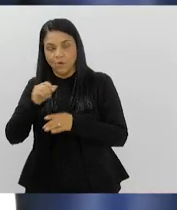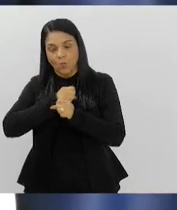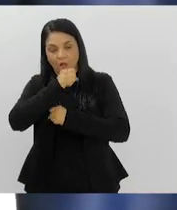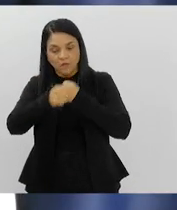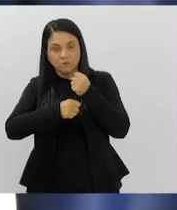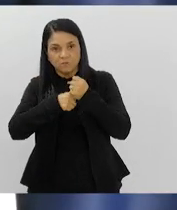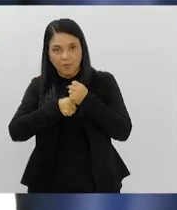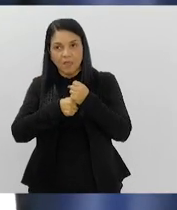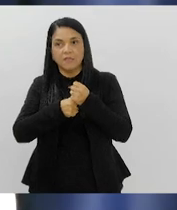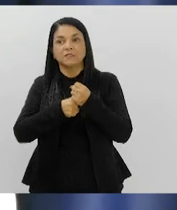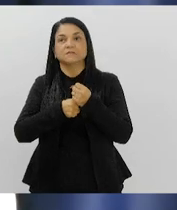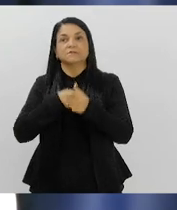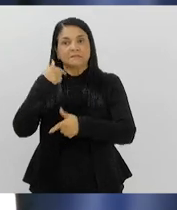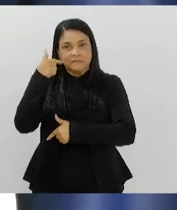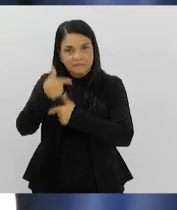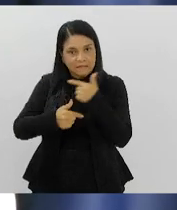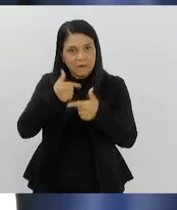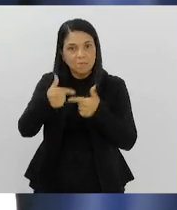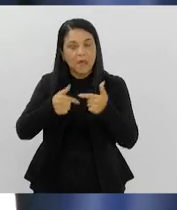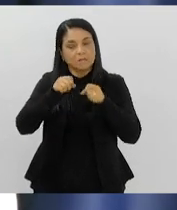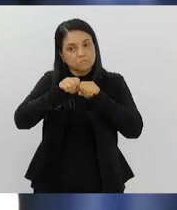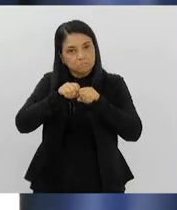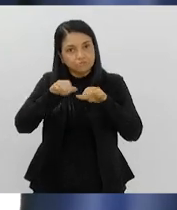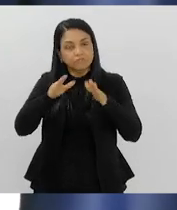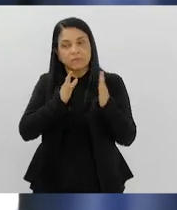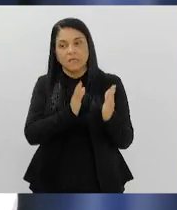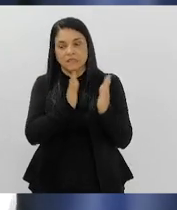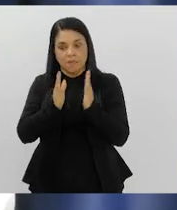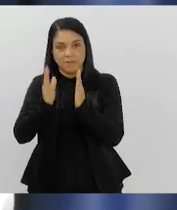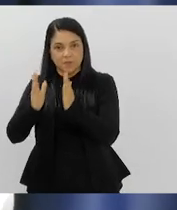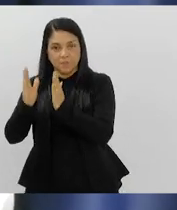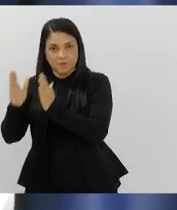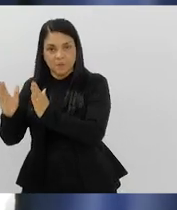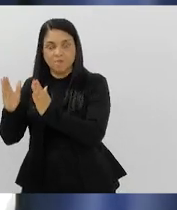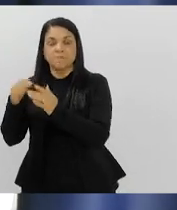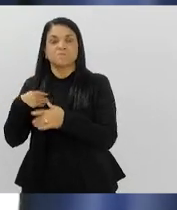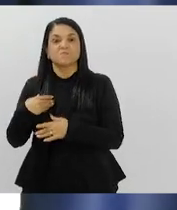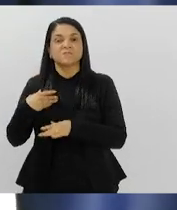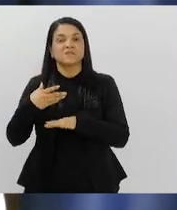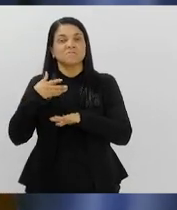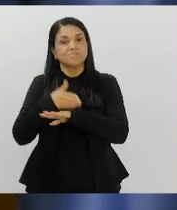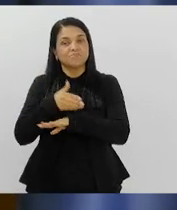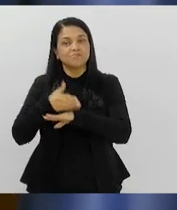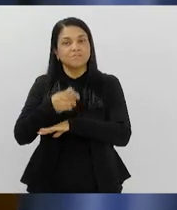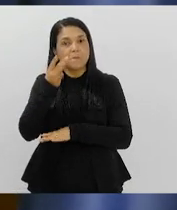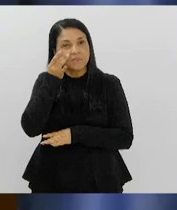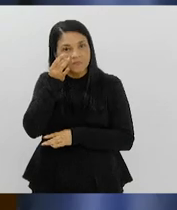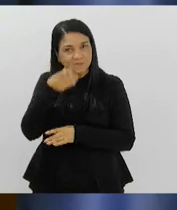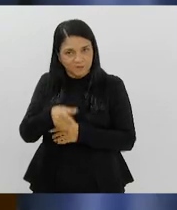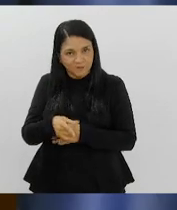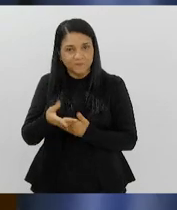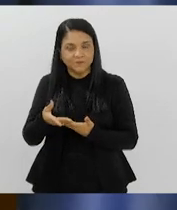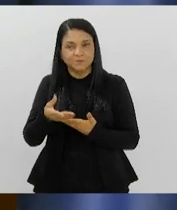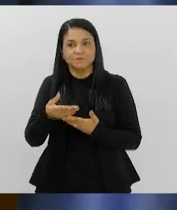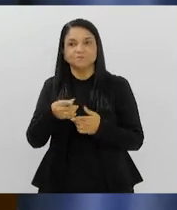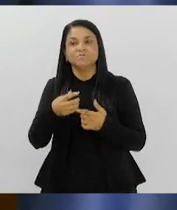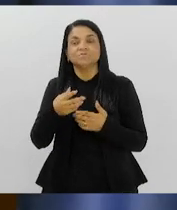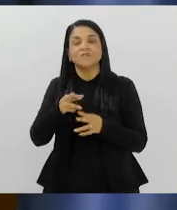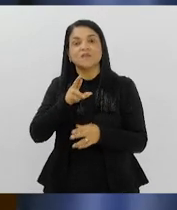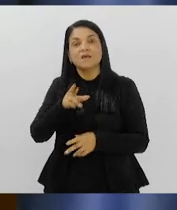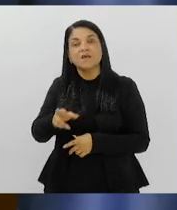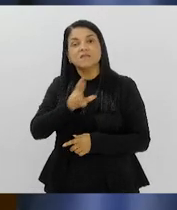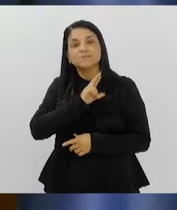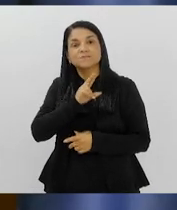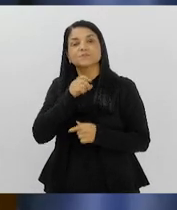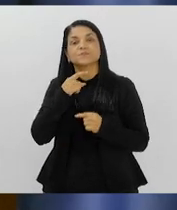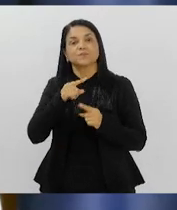vamos ter bastante trabalho em projetar as próximas etapas de capacitação presencial. E quais são os resultados que a gente quer, né? Como